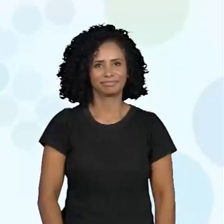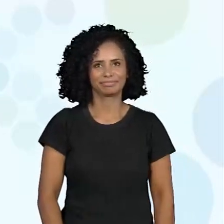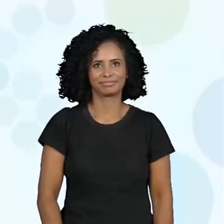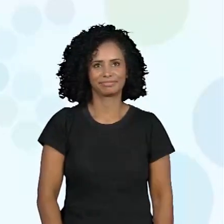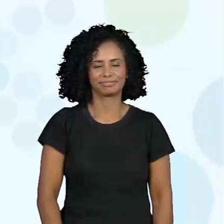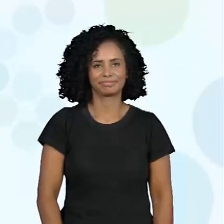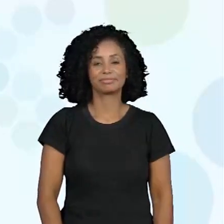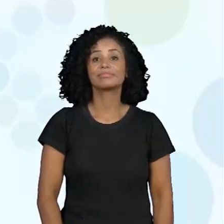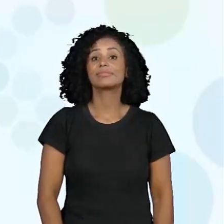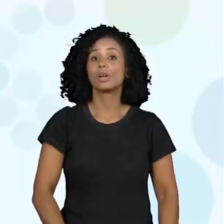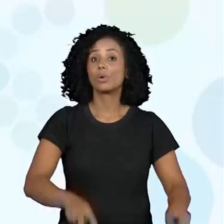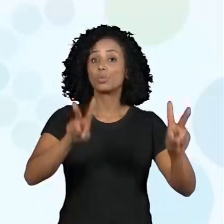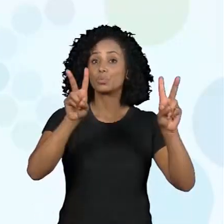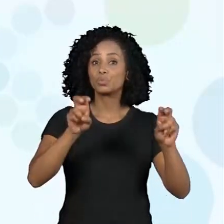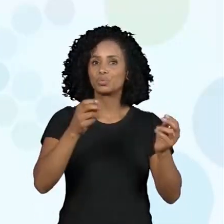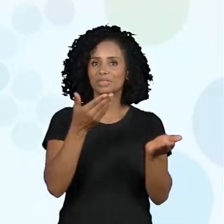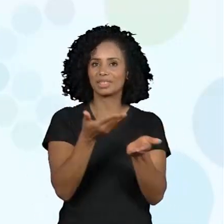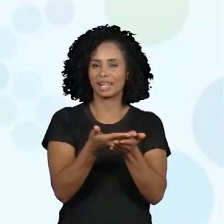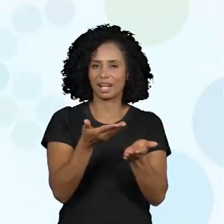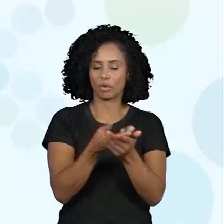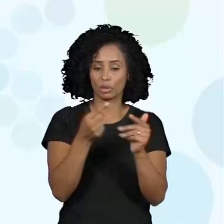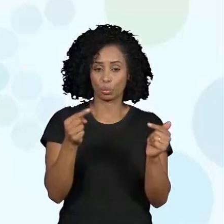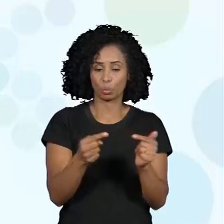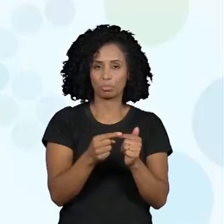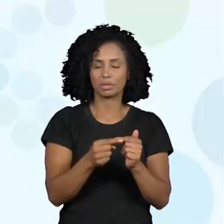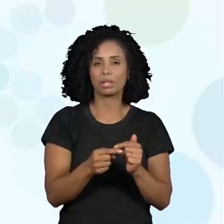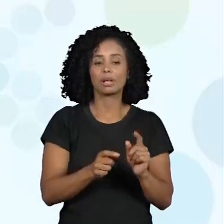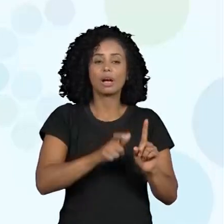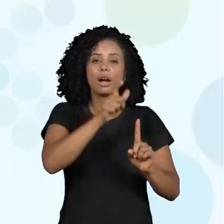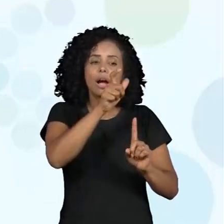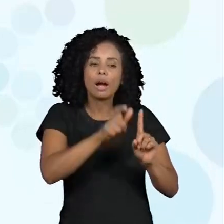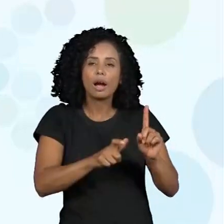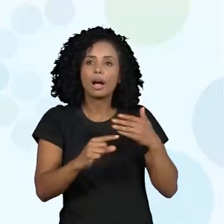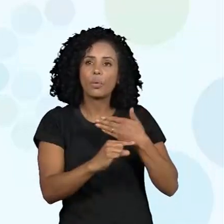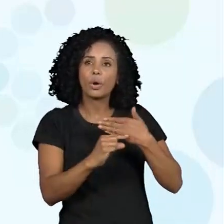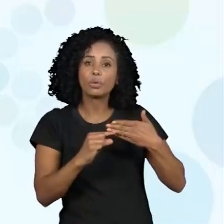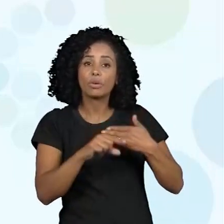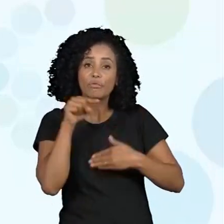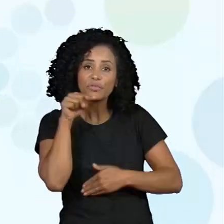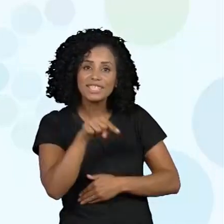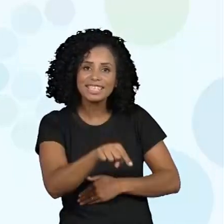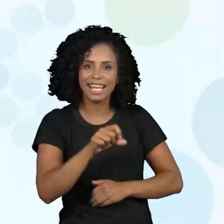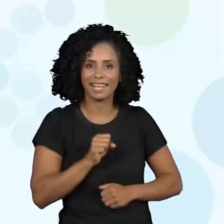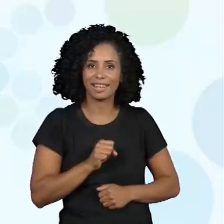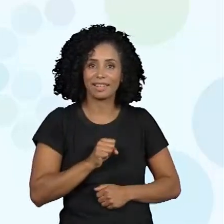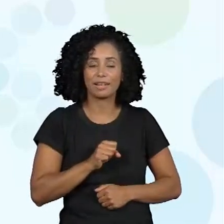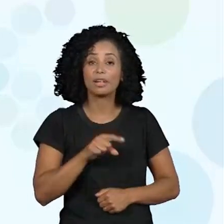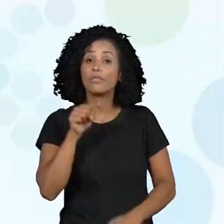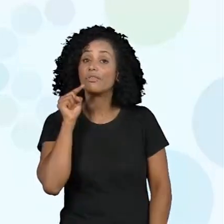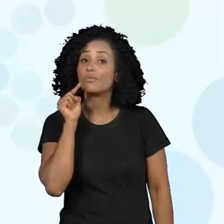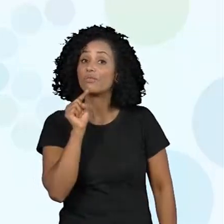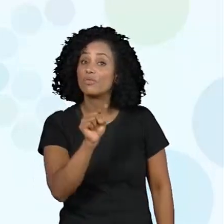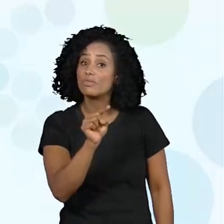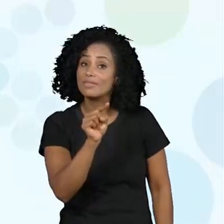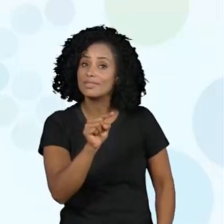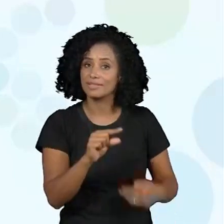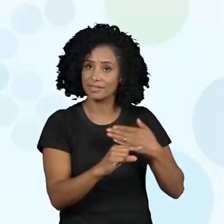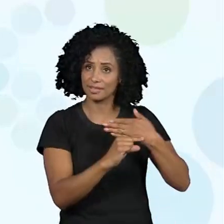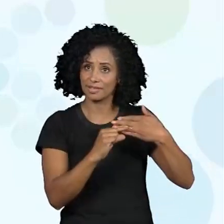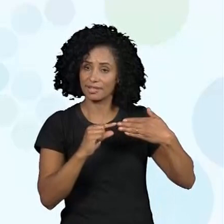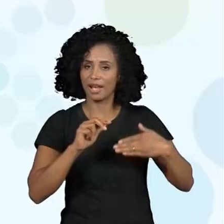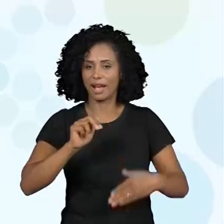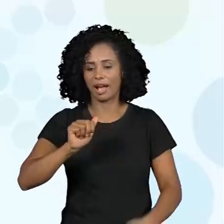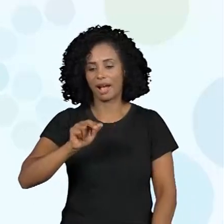O título da nossa aula é O Autor é Você. Então, se você é o autor,